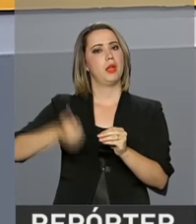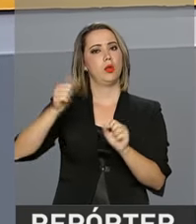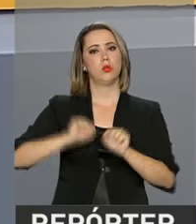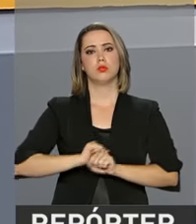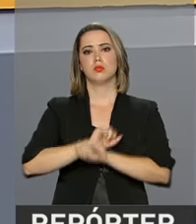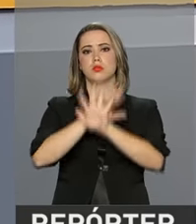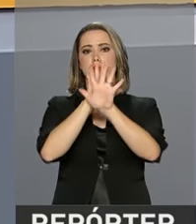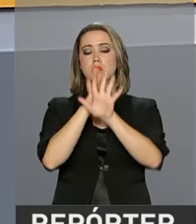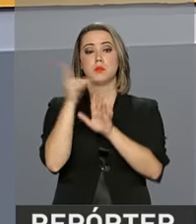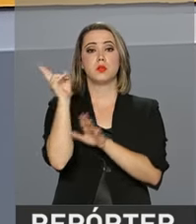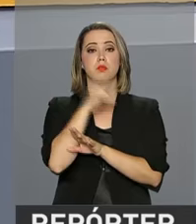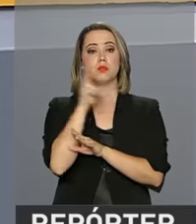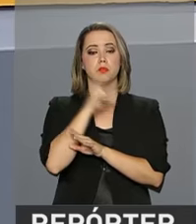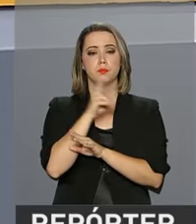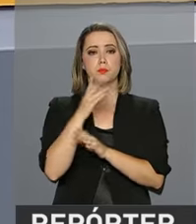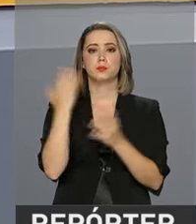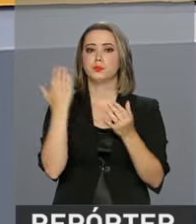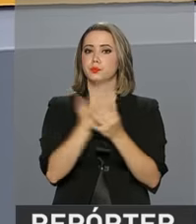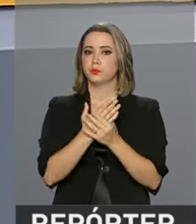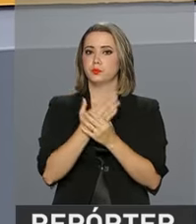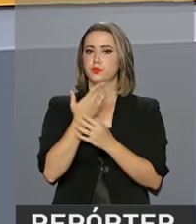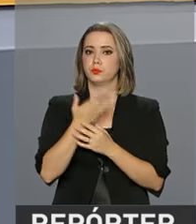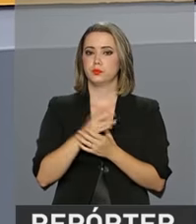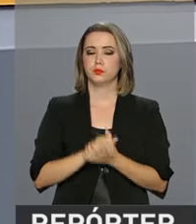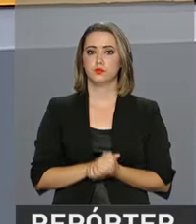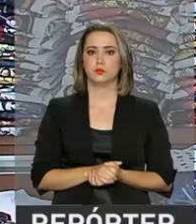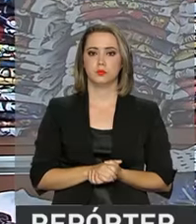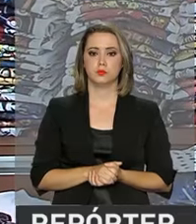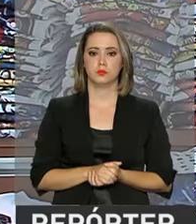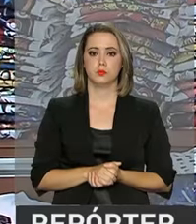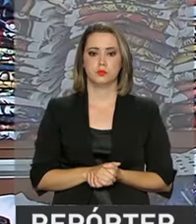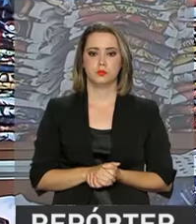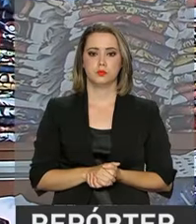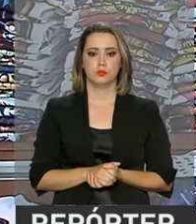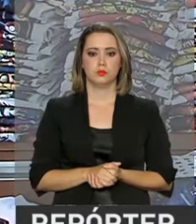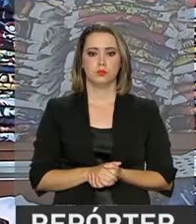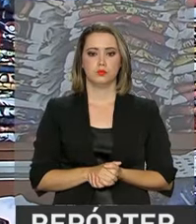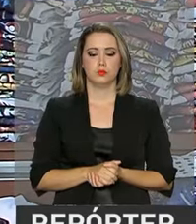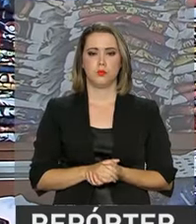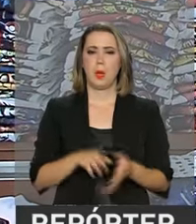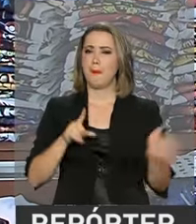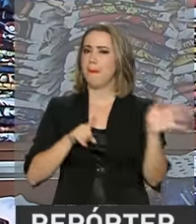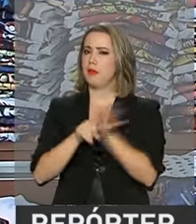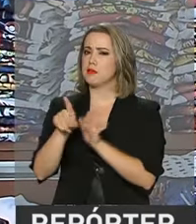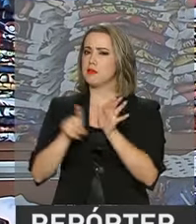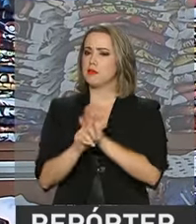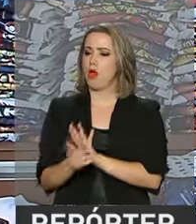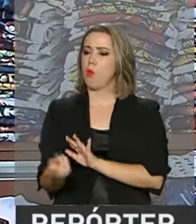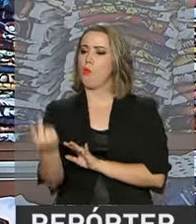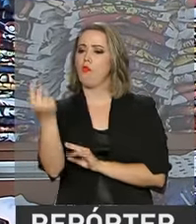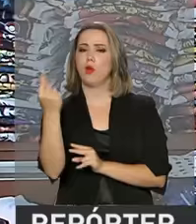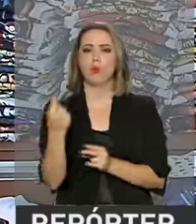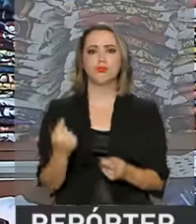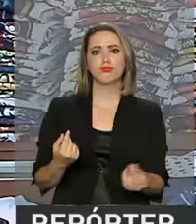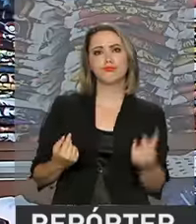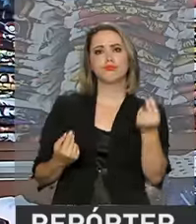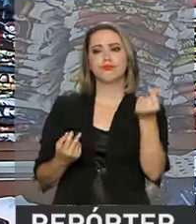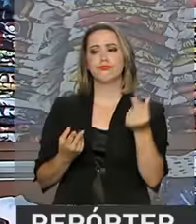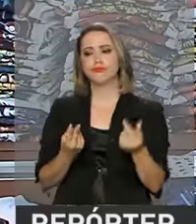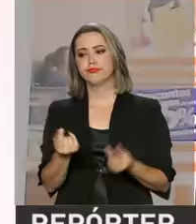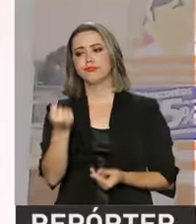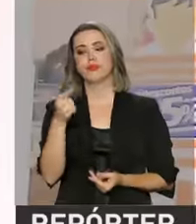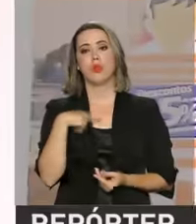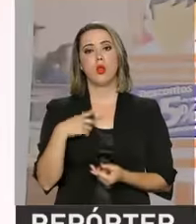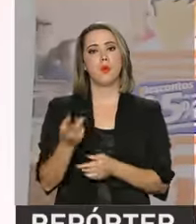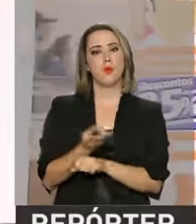transparência e mais rapidez nesse processo pesquisar preço e buscar sempre a melhor oferta